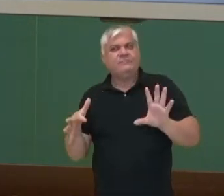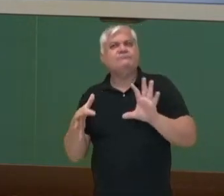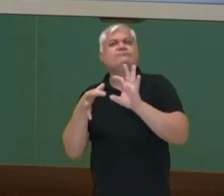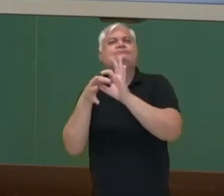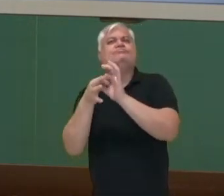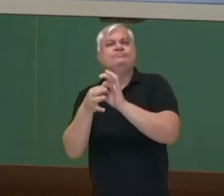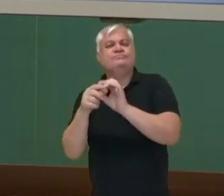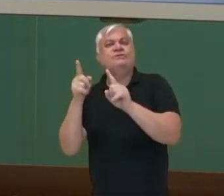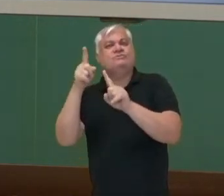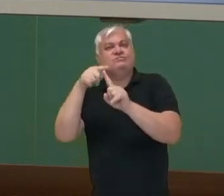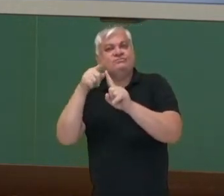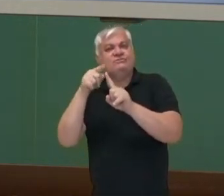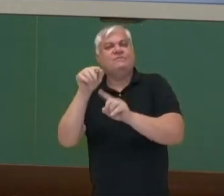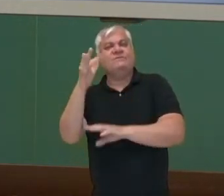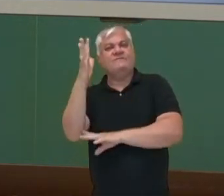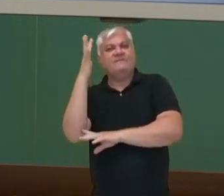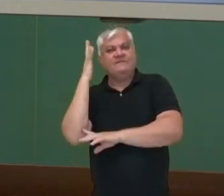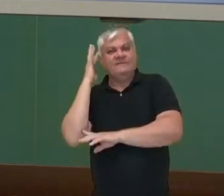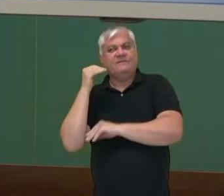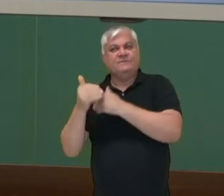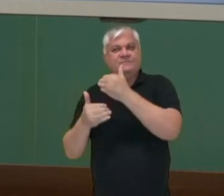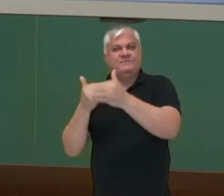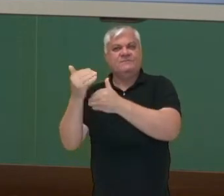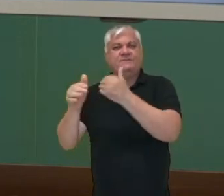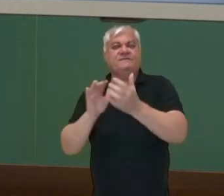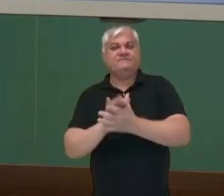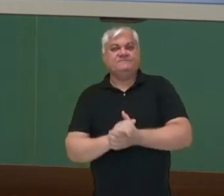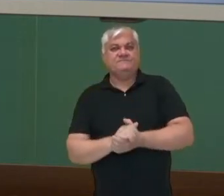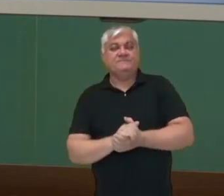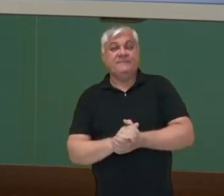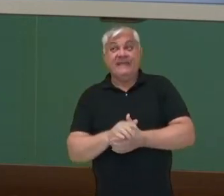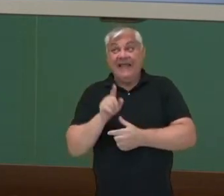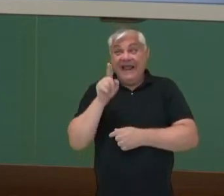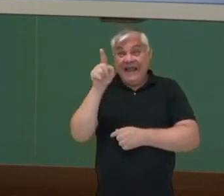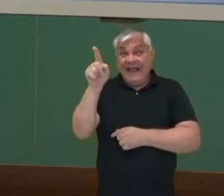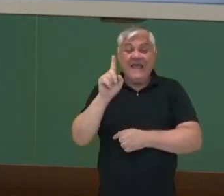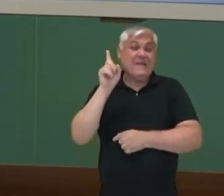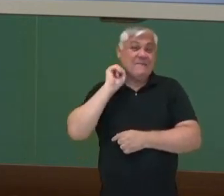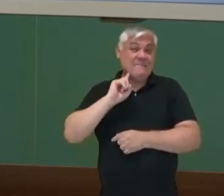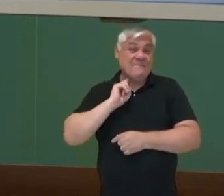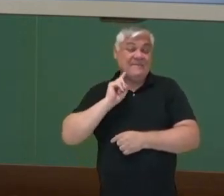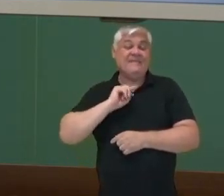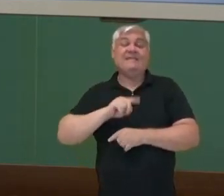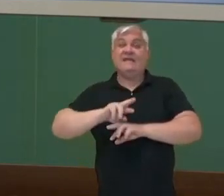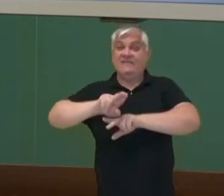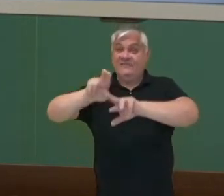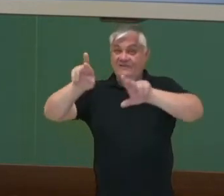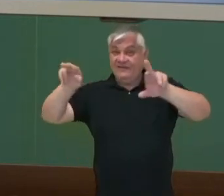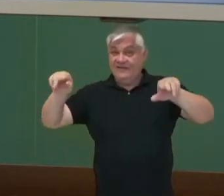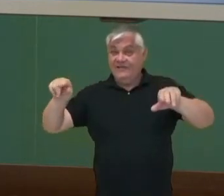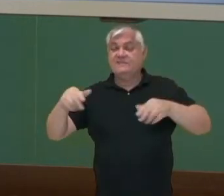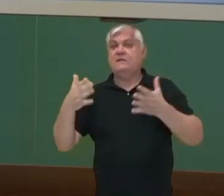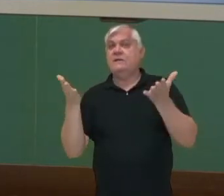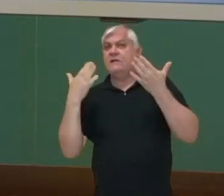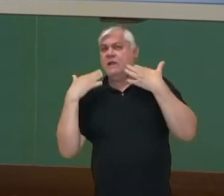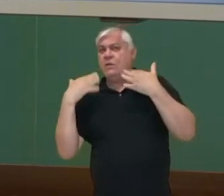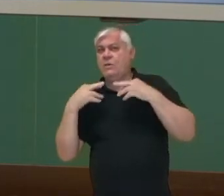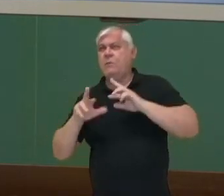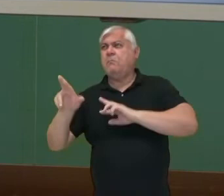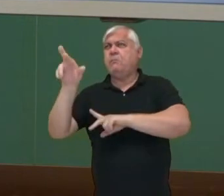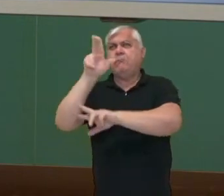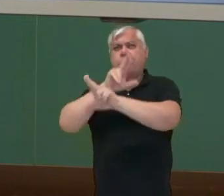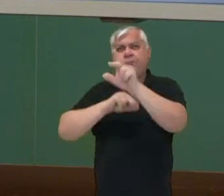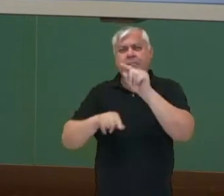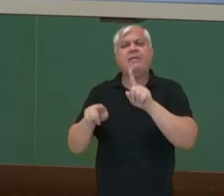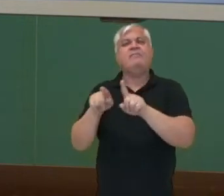tipo de vegetação que consegue se desenvolver naquela área. Então, se eu tenho diferentes tipos climáticos no sudeste, eu vou ter